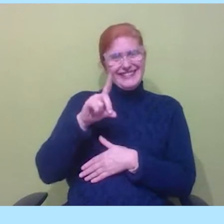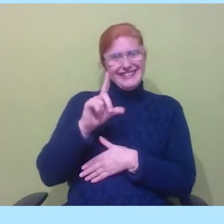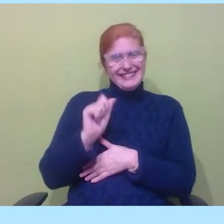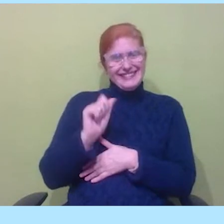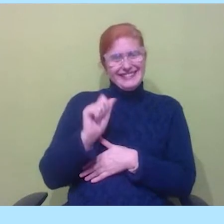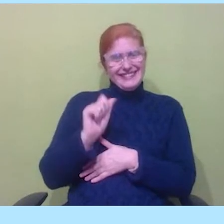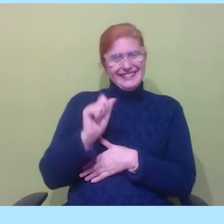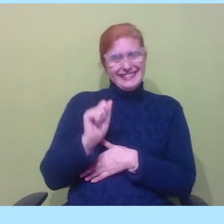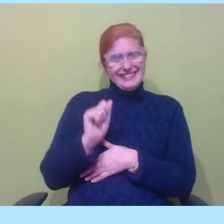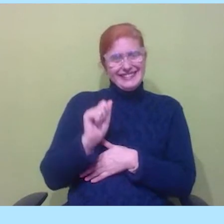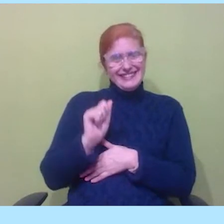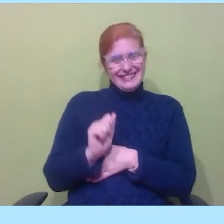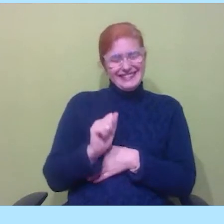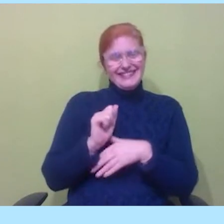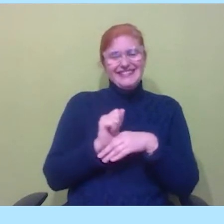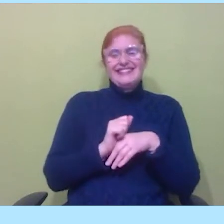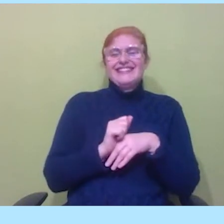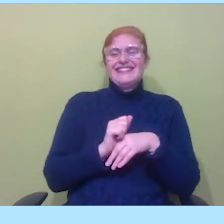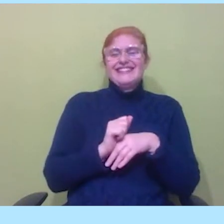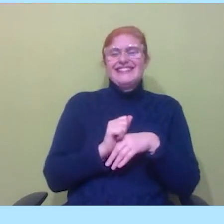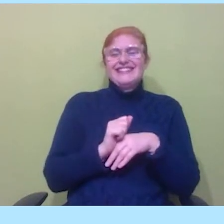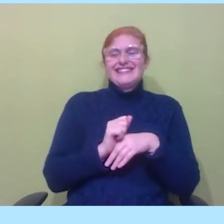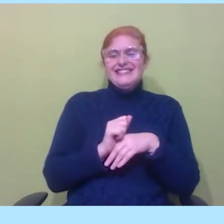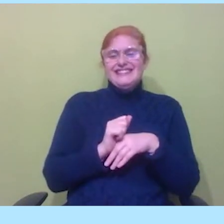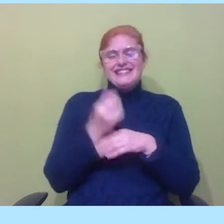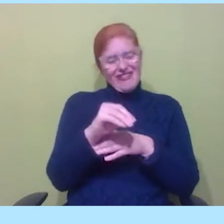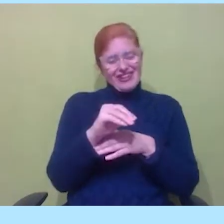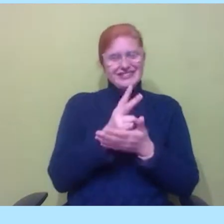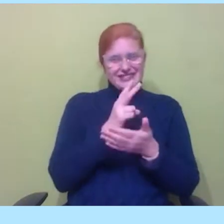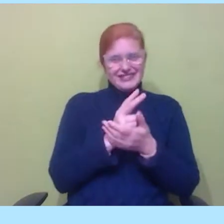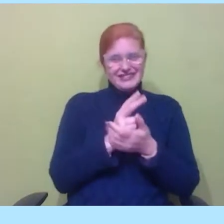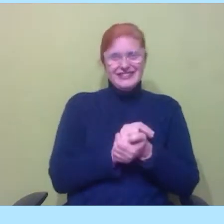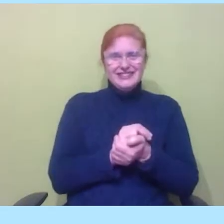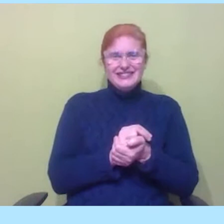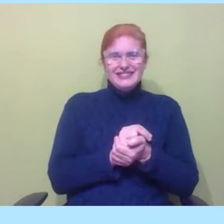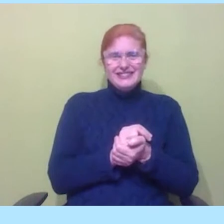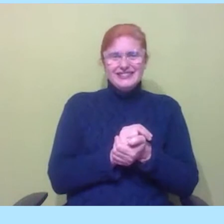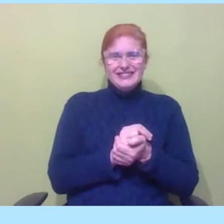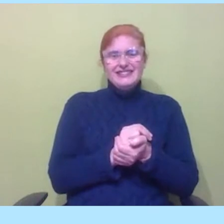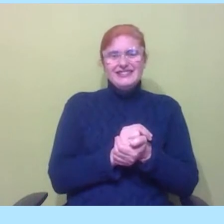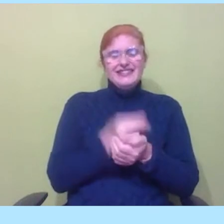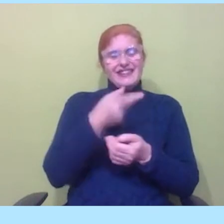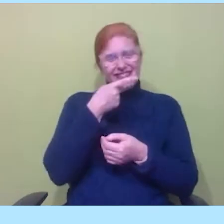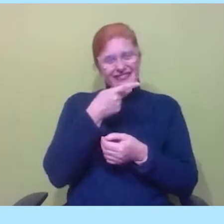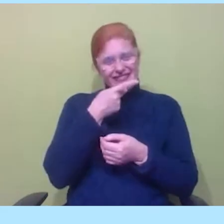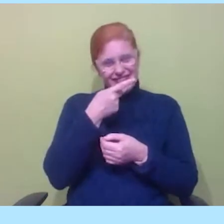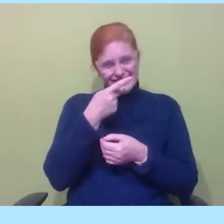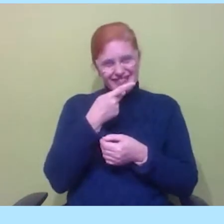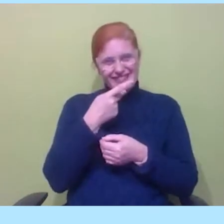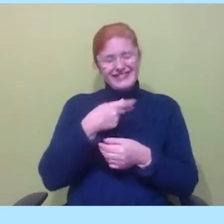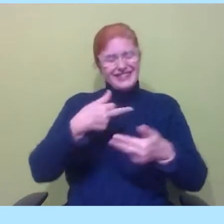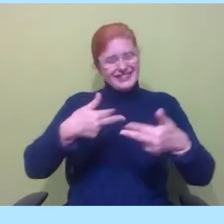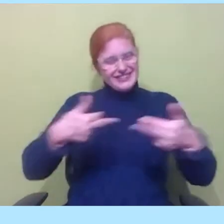sempre trazendo muitos insights aí, muitos pontos importantes para a gente.